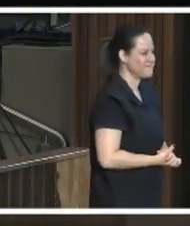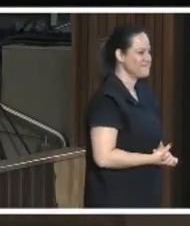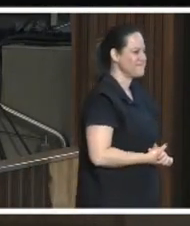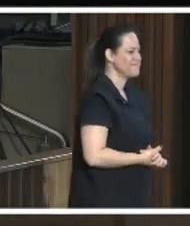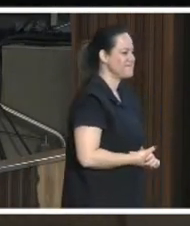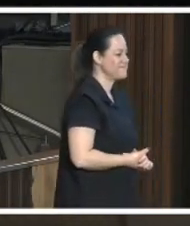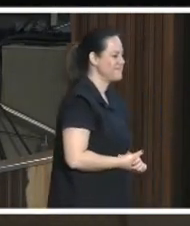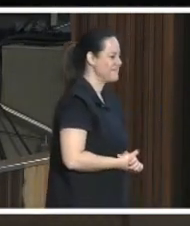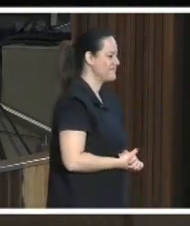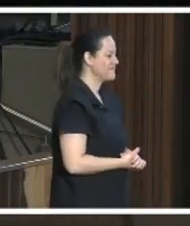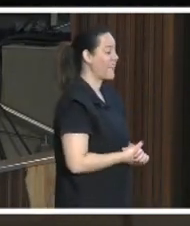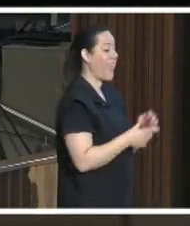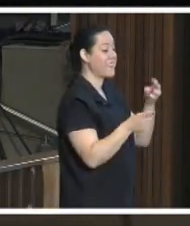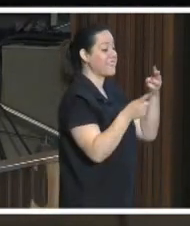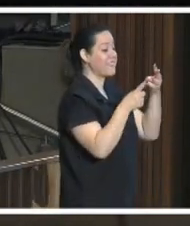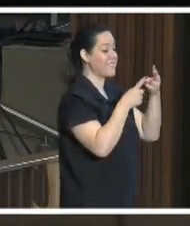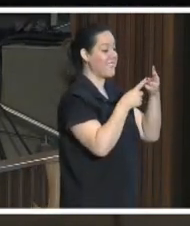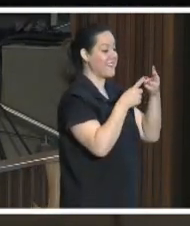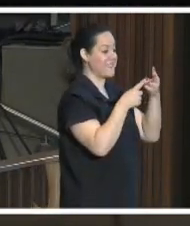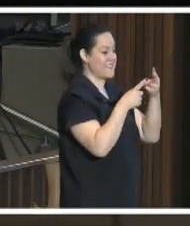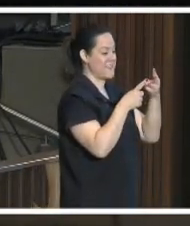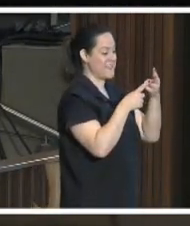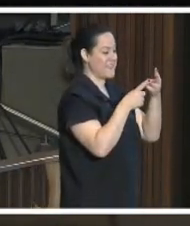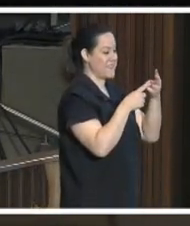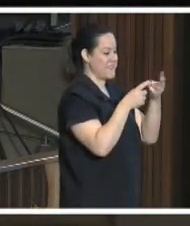uma terceira e última razão, porque